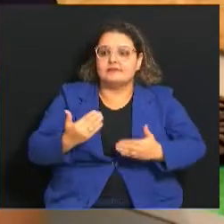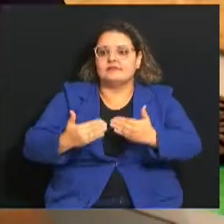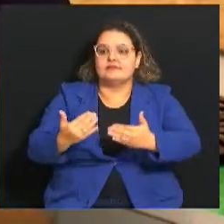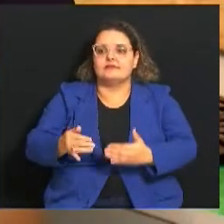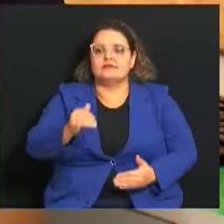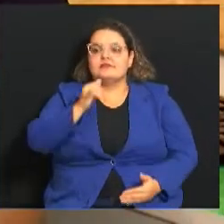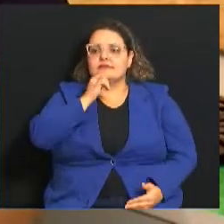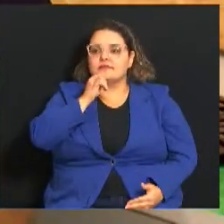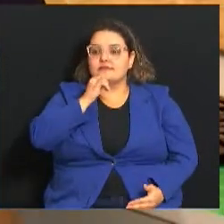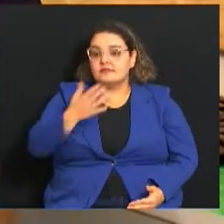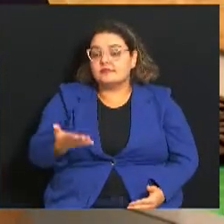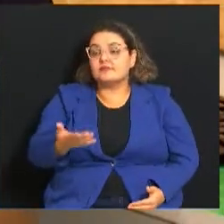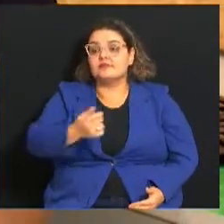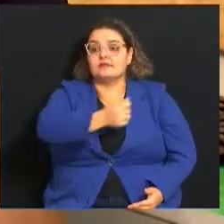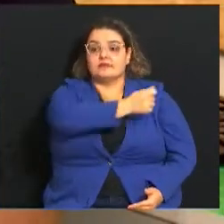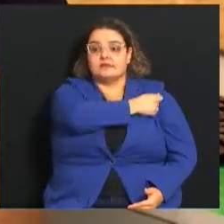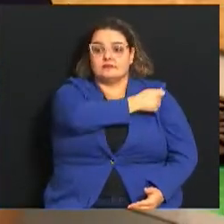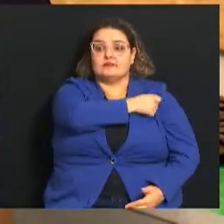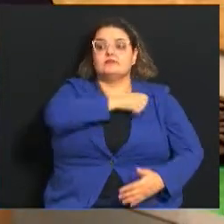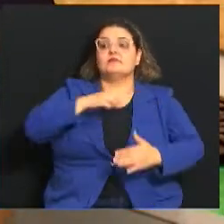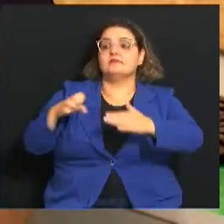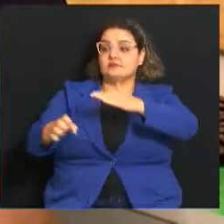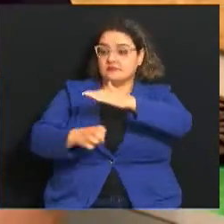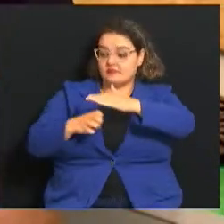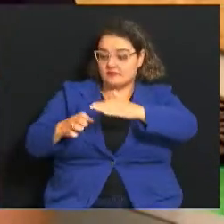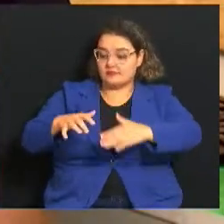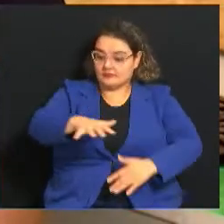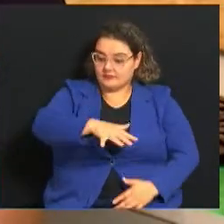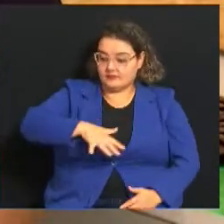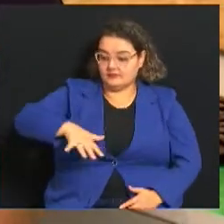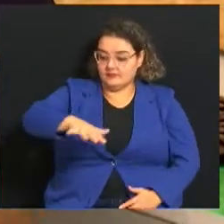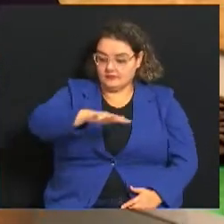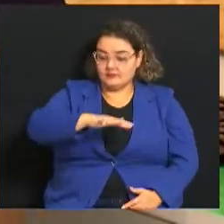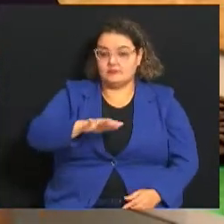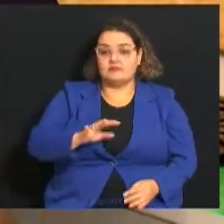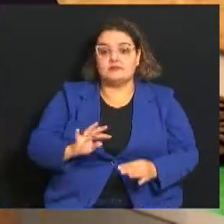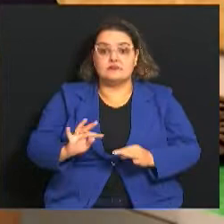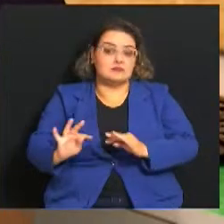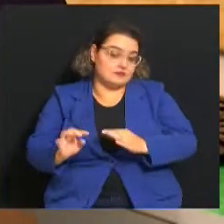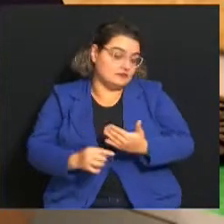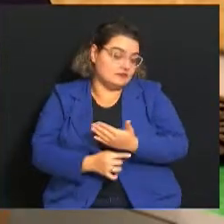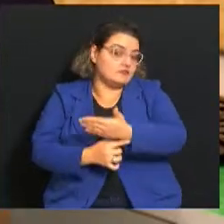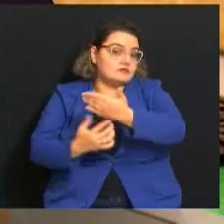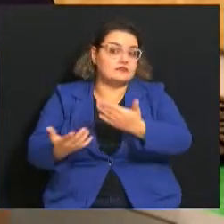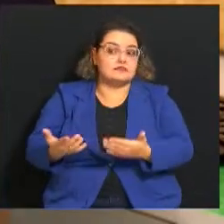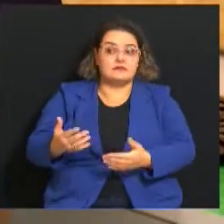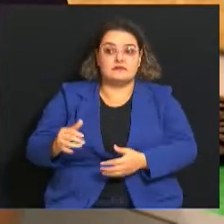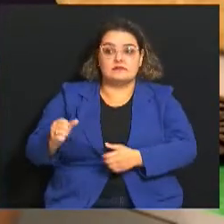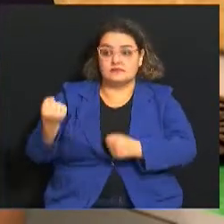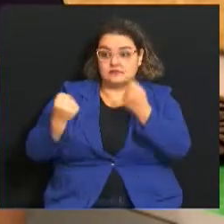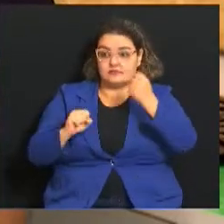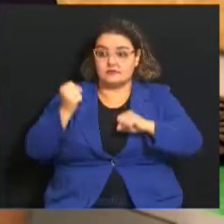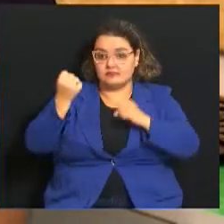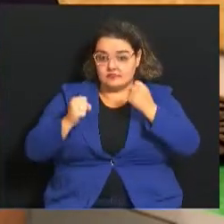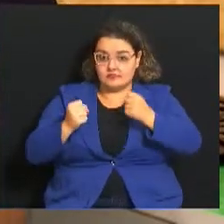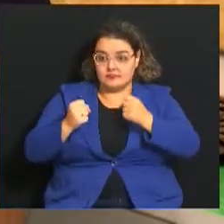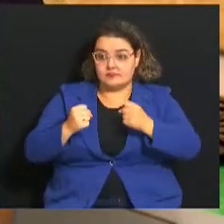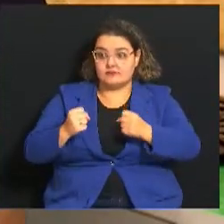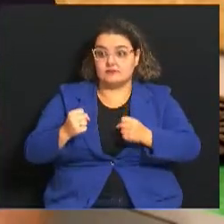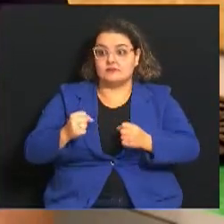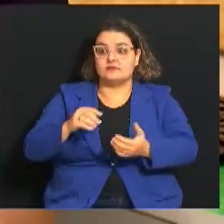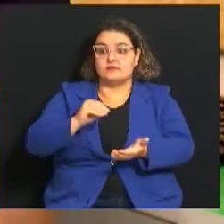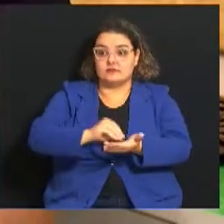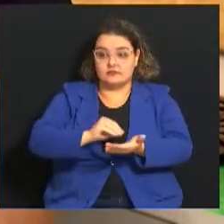de alunos que já estão em grandes empresas da área de tecnologia e de indústrias aqui. A maior parte dos nossos alunos, inclusive do nosso último projeto de